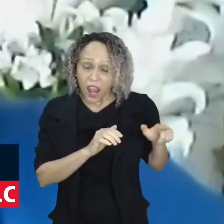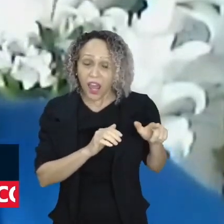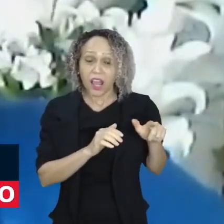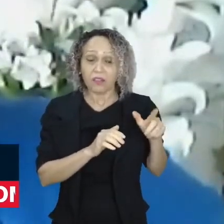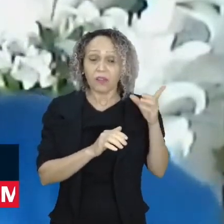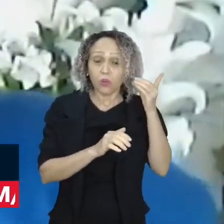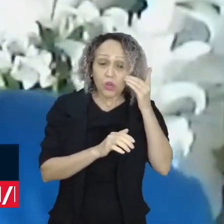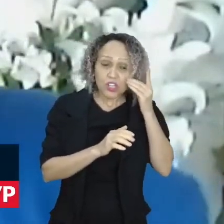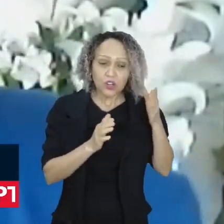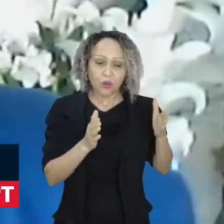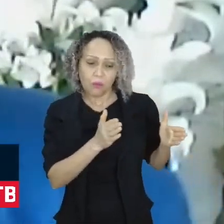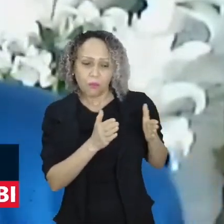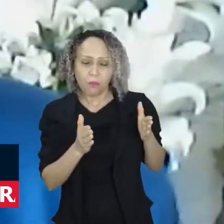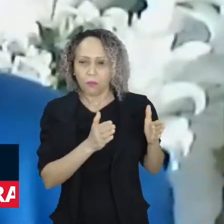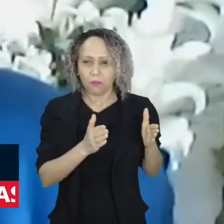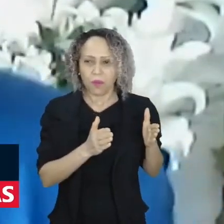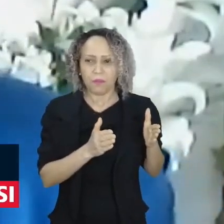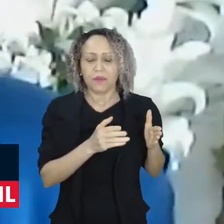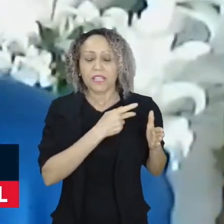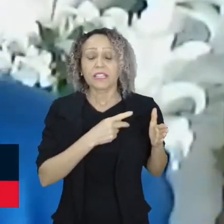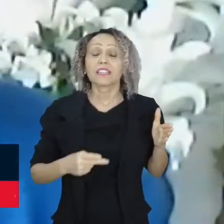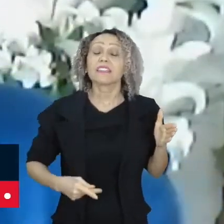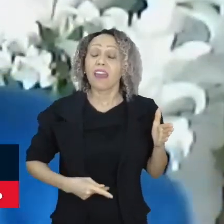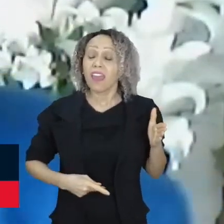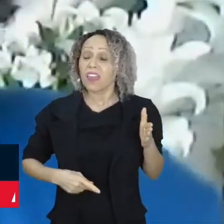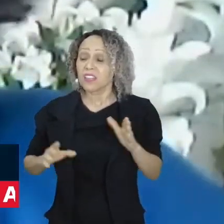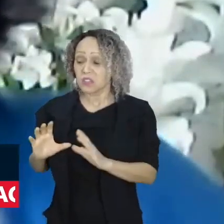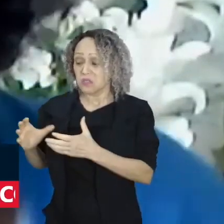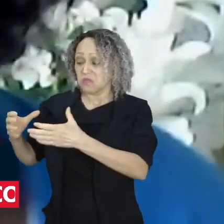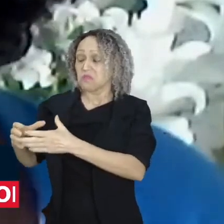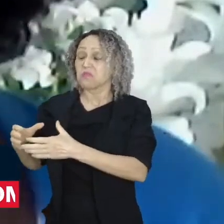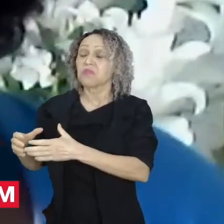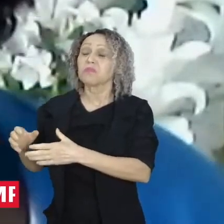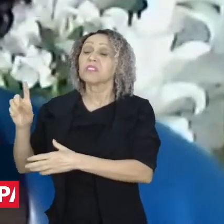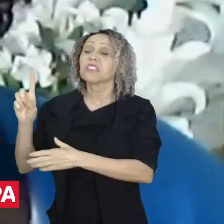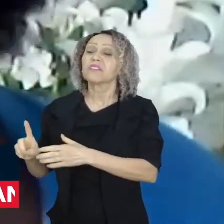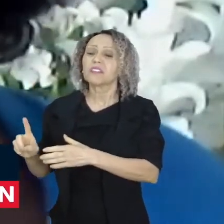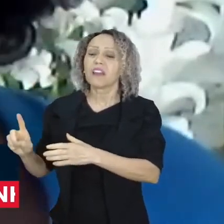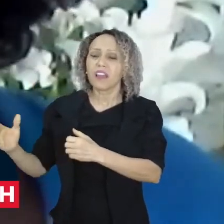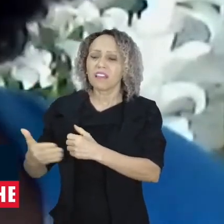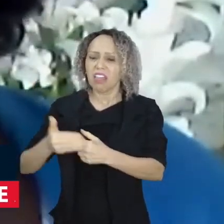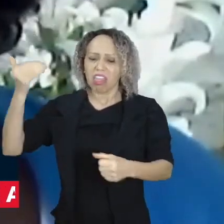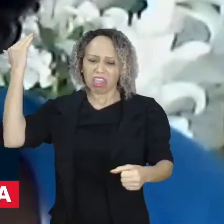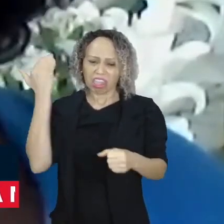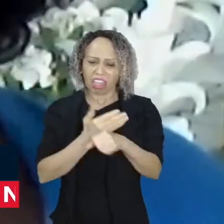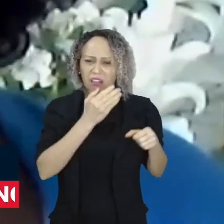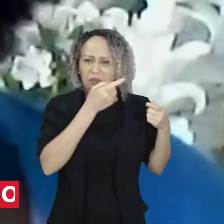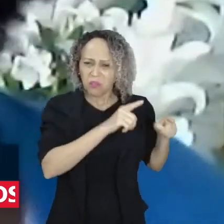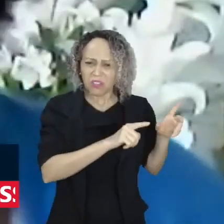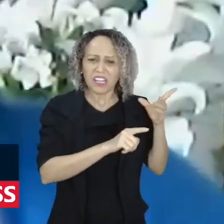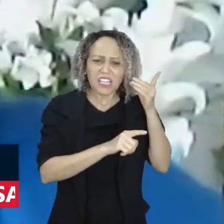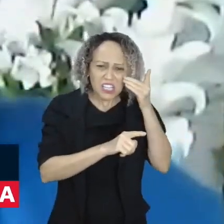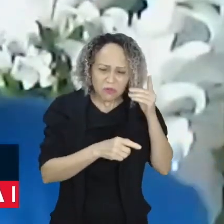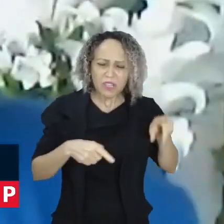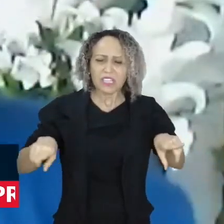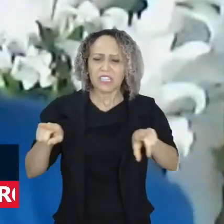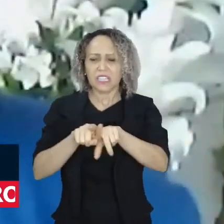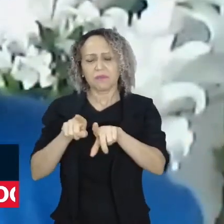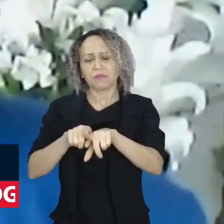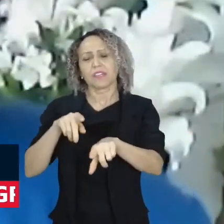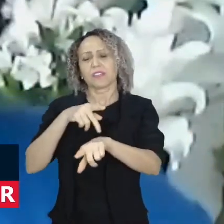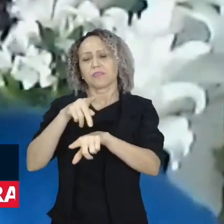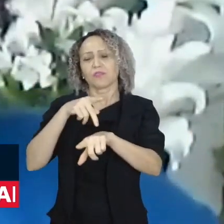a presença das mulheres negras na política e sobre o encontro do presidente Lula com os evangélicos, que acontece logo